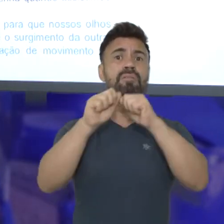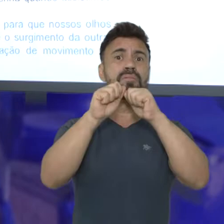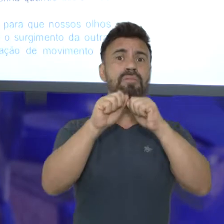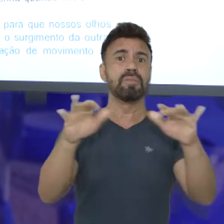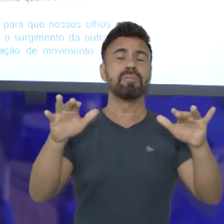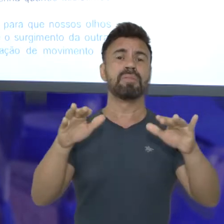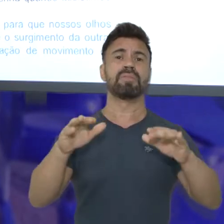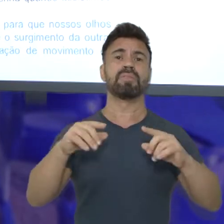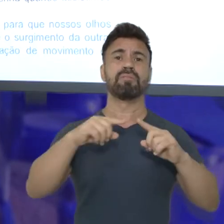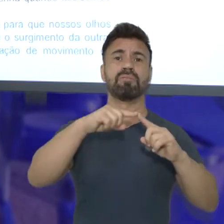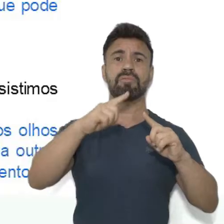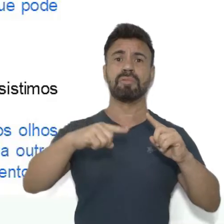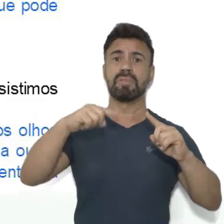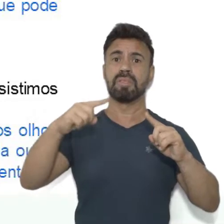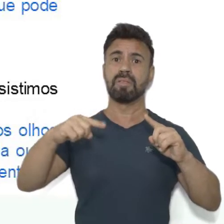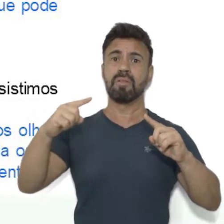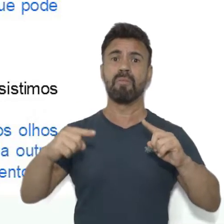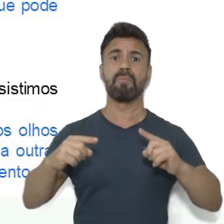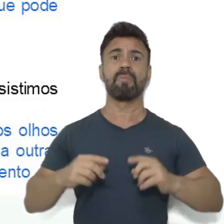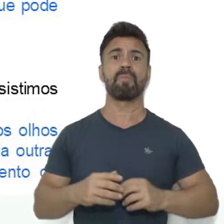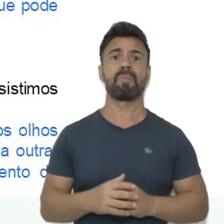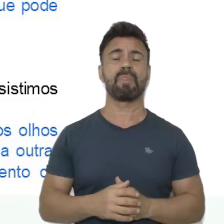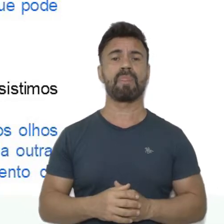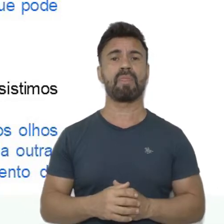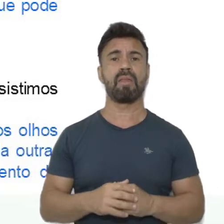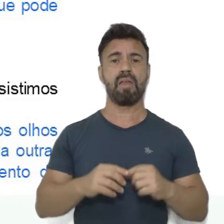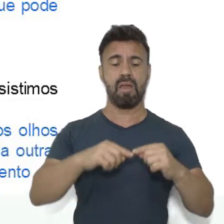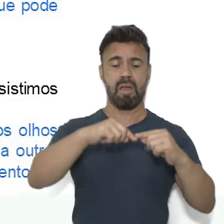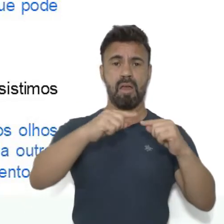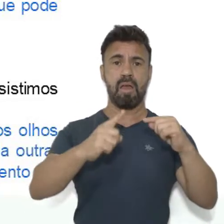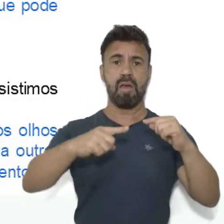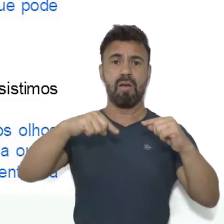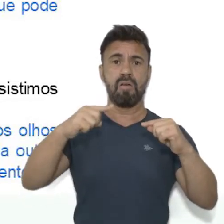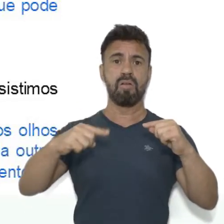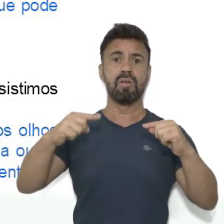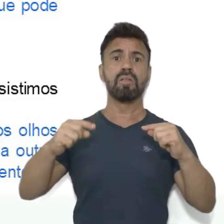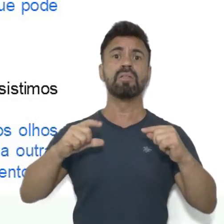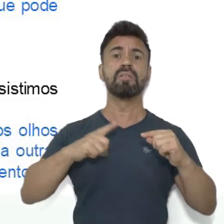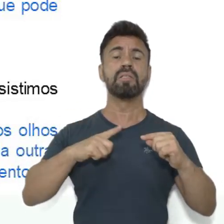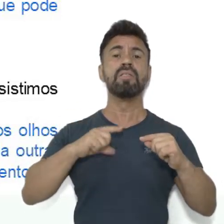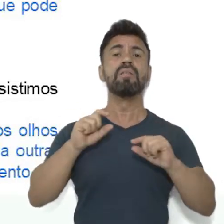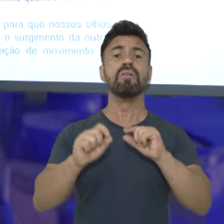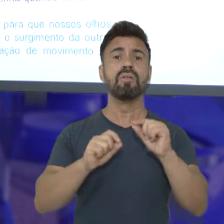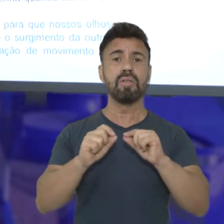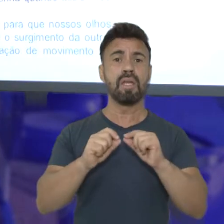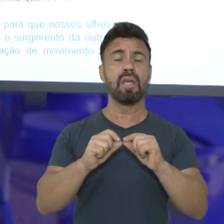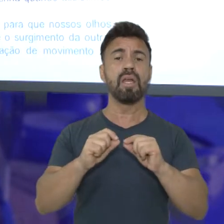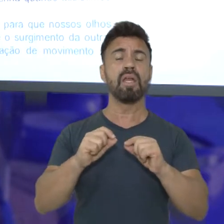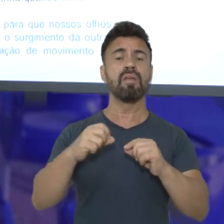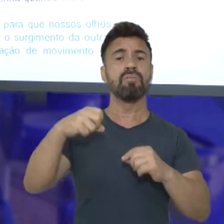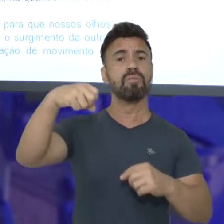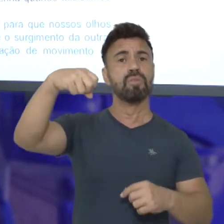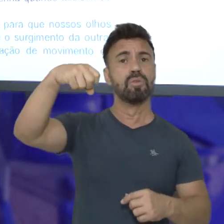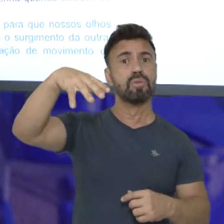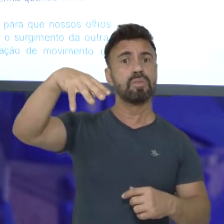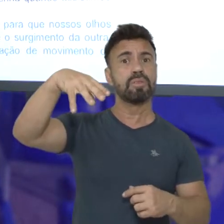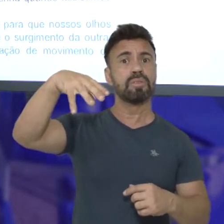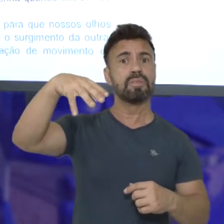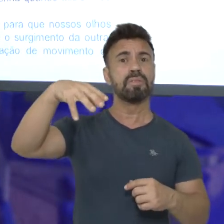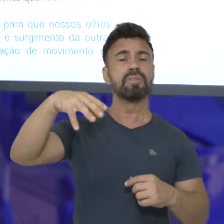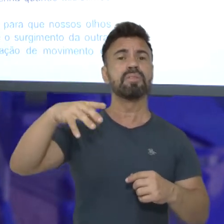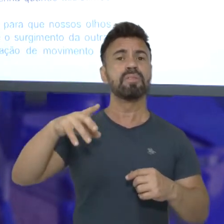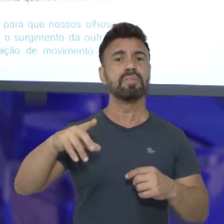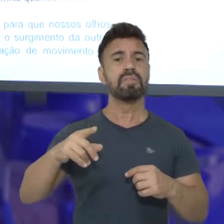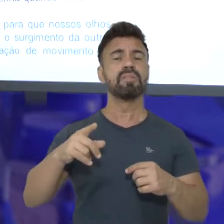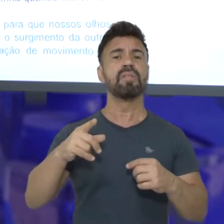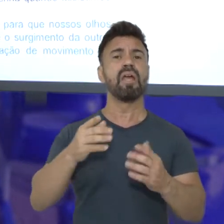frequência, né? Essa frequência, ondas eletromagnéticas, será em forma de luz. E essa luz ela vai